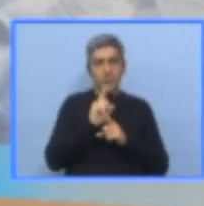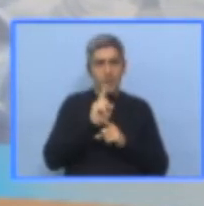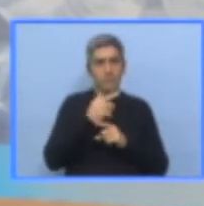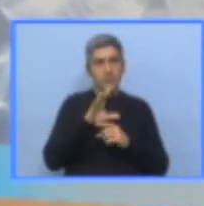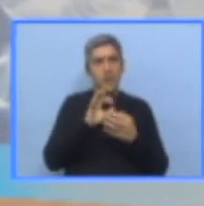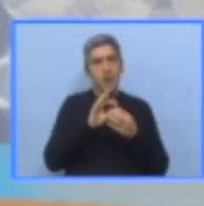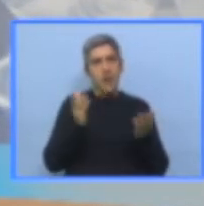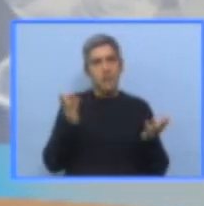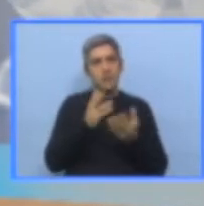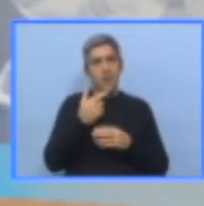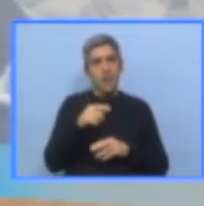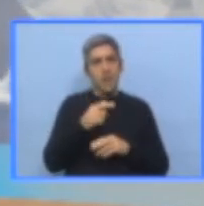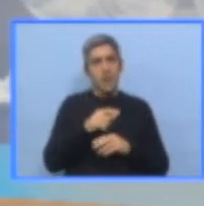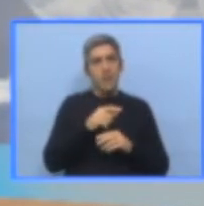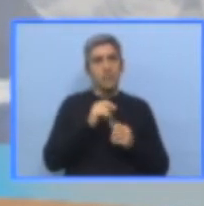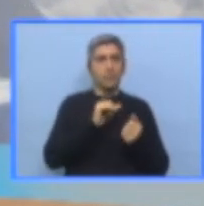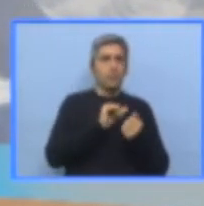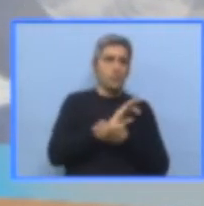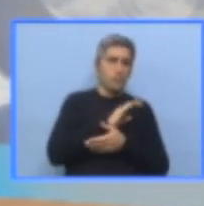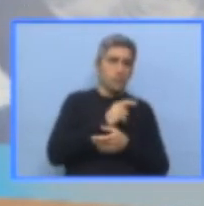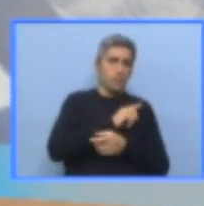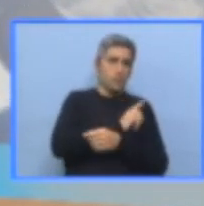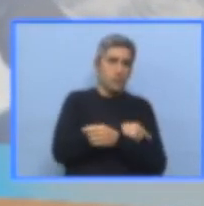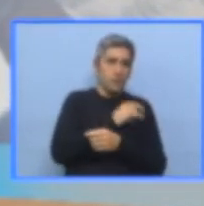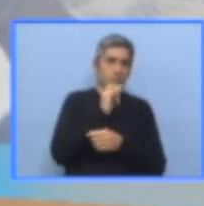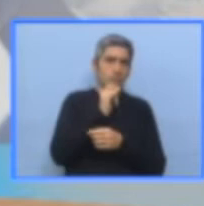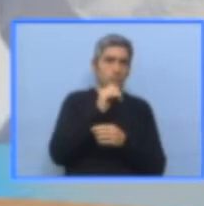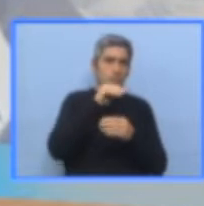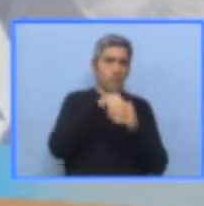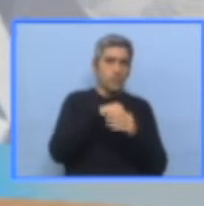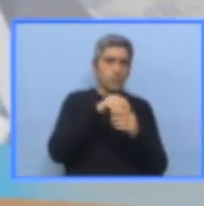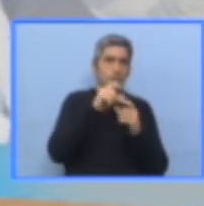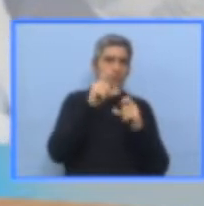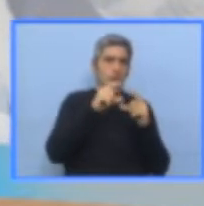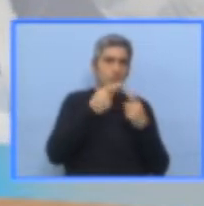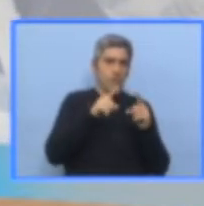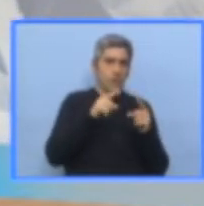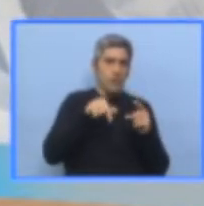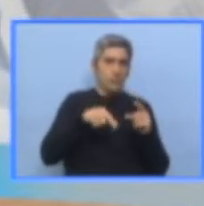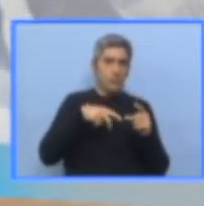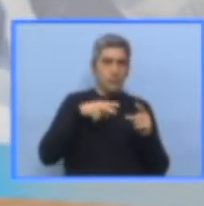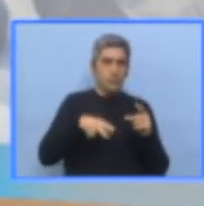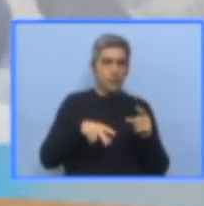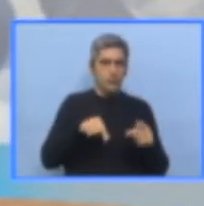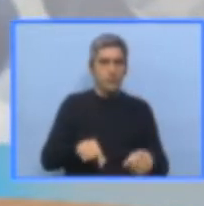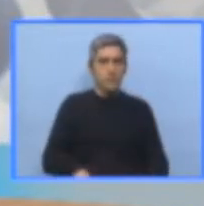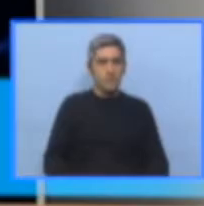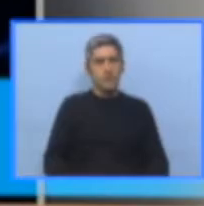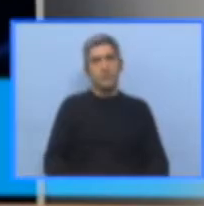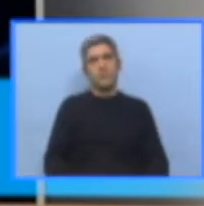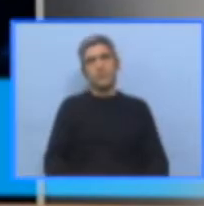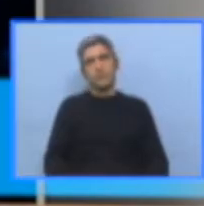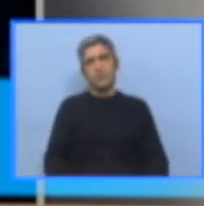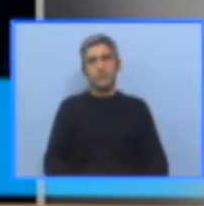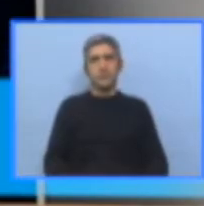esta relação entre o jornalismo e os poderes instituídos a uma escala diferente no nosso meio. É